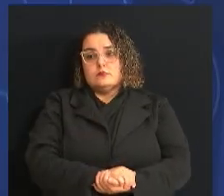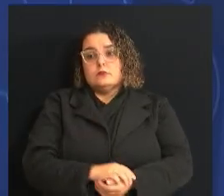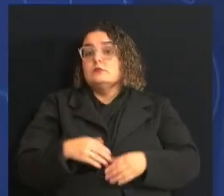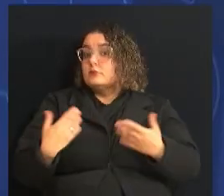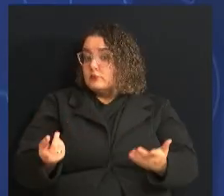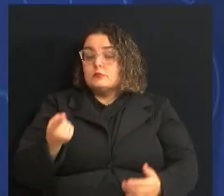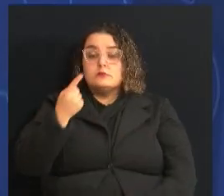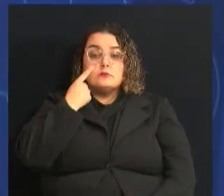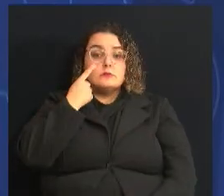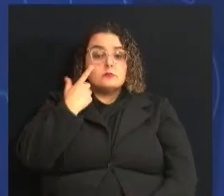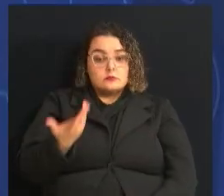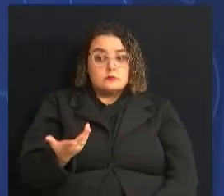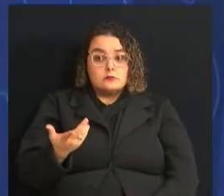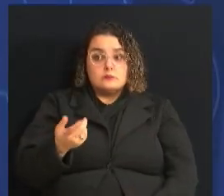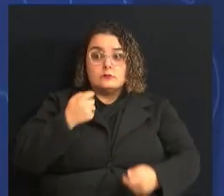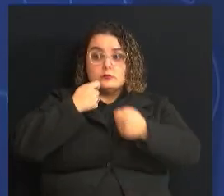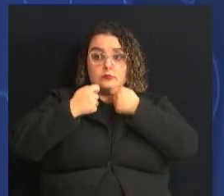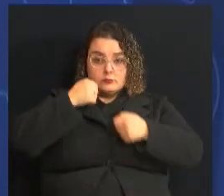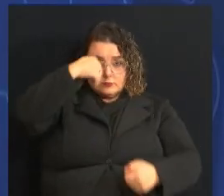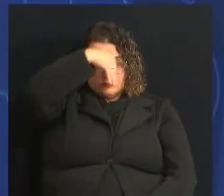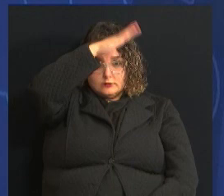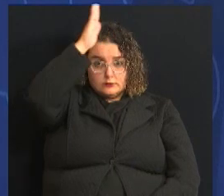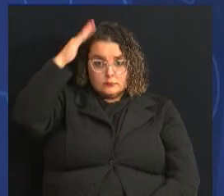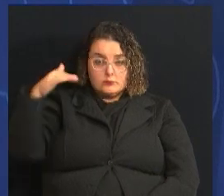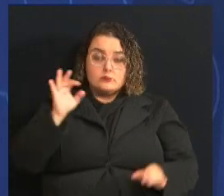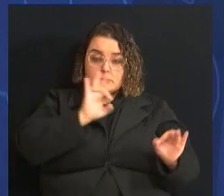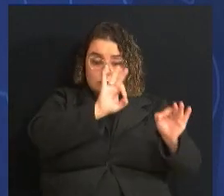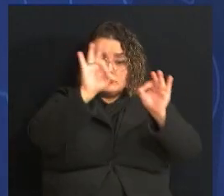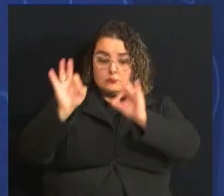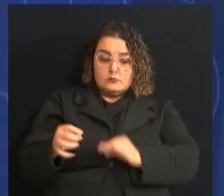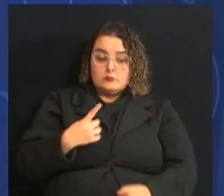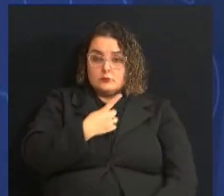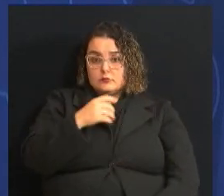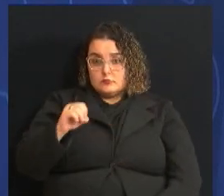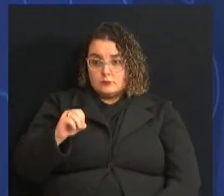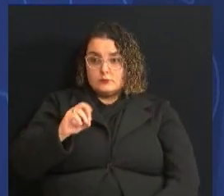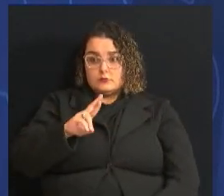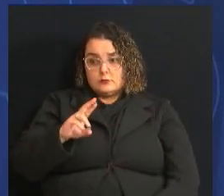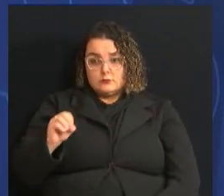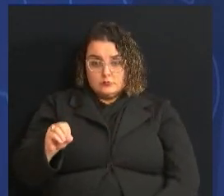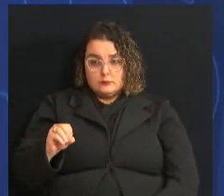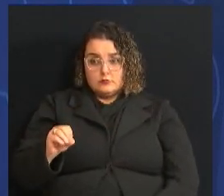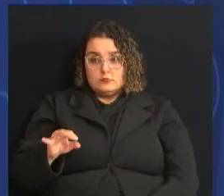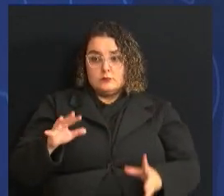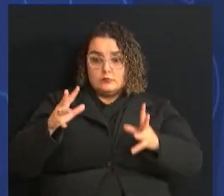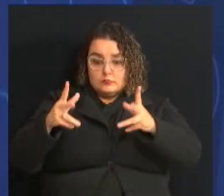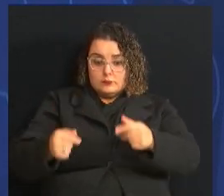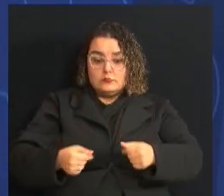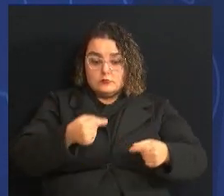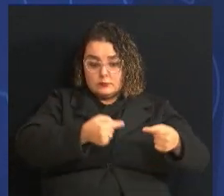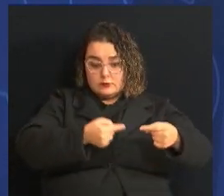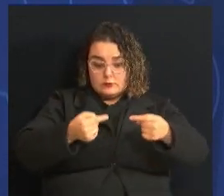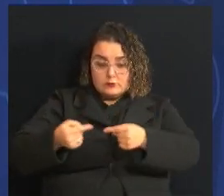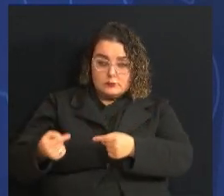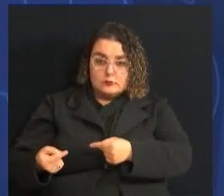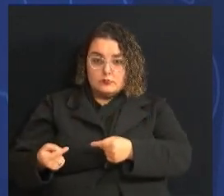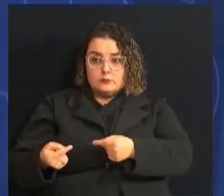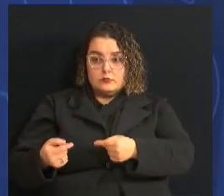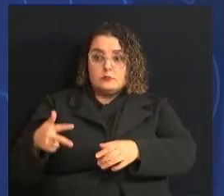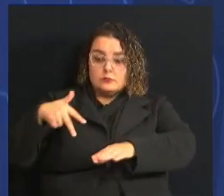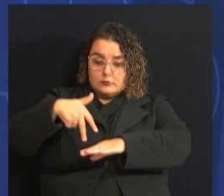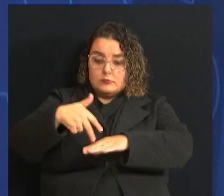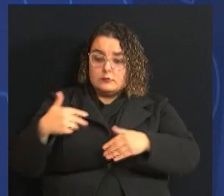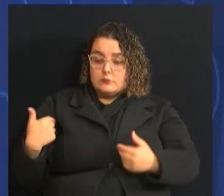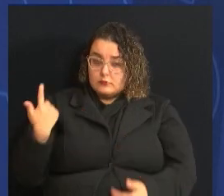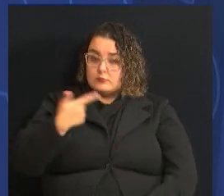Olha só, a repórter Mariana Meira acompanhou a 10ª reunião ordinária com todas as discussões e traz agora para a gente